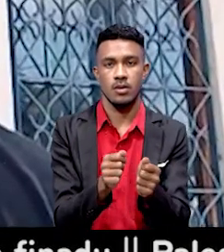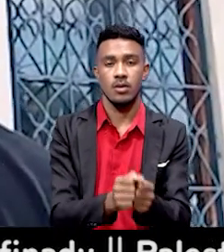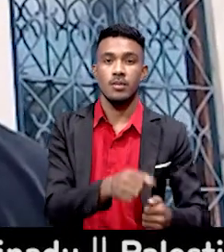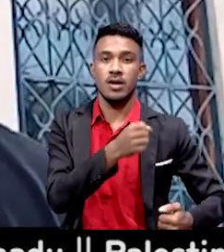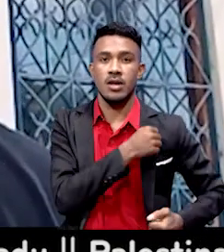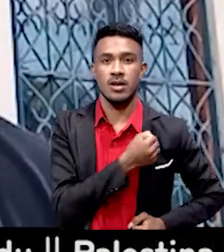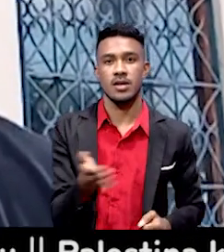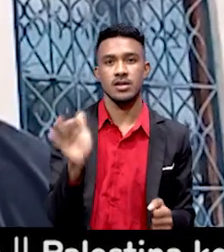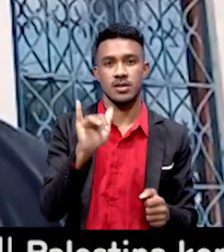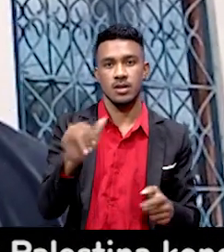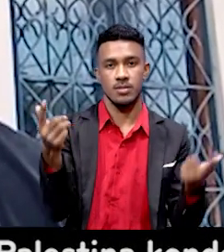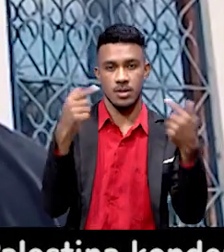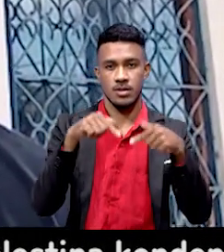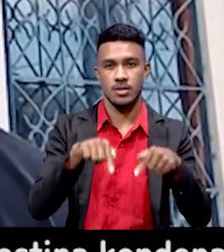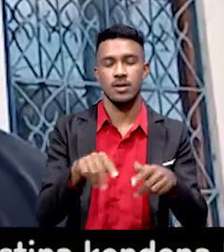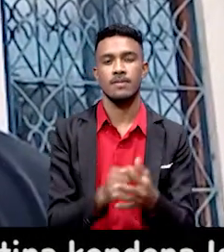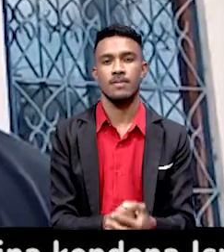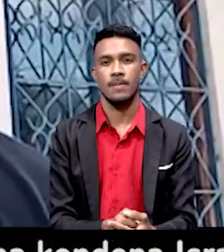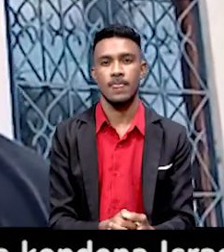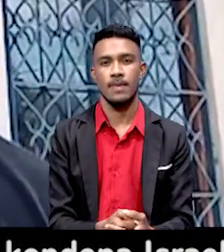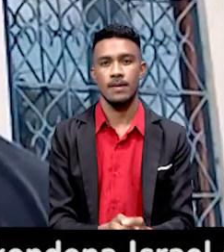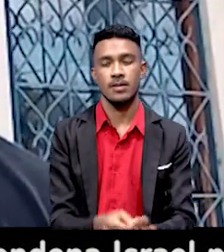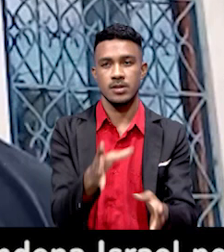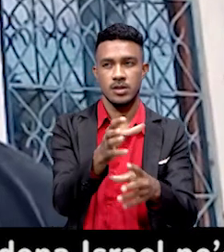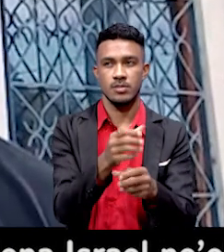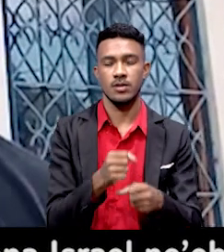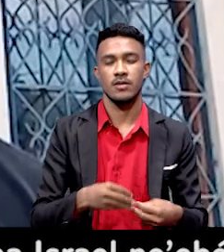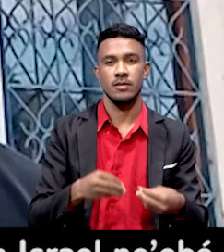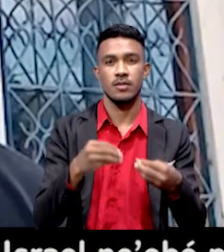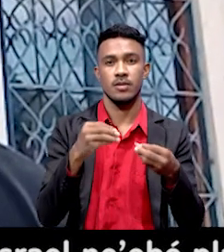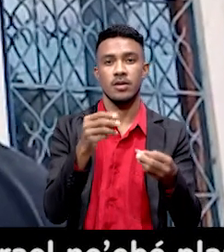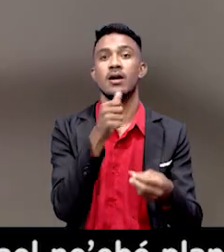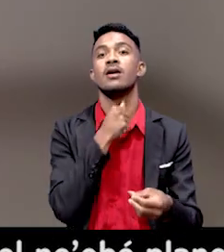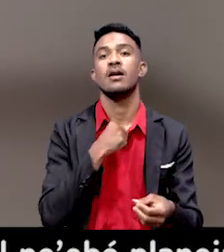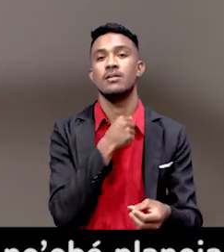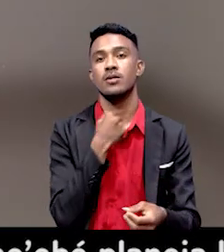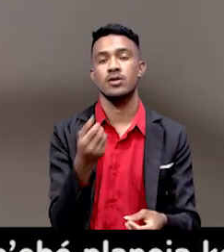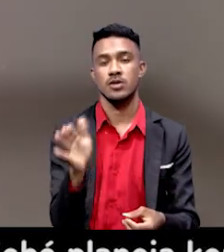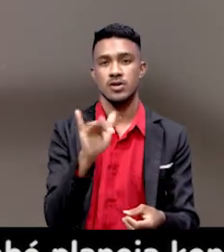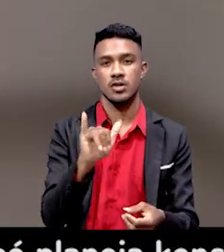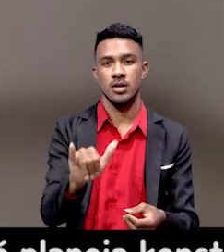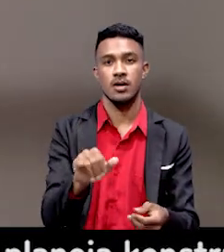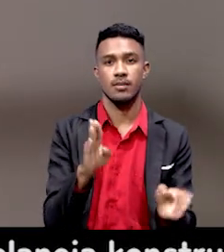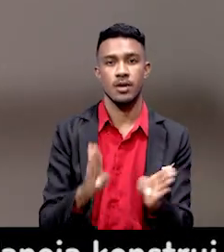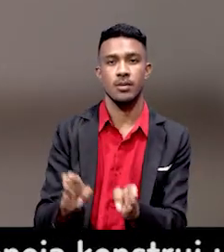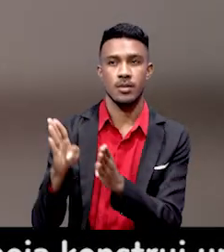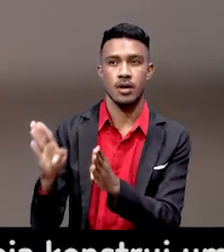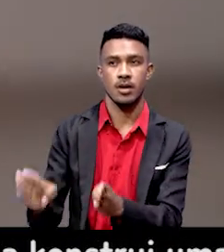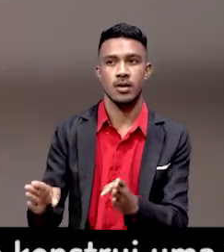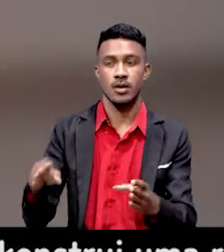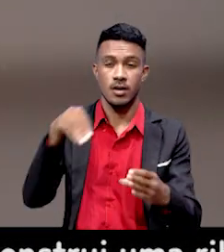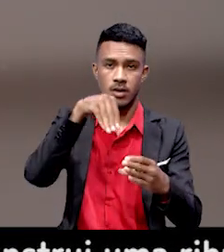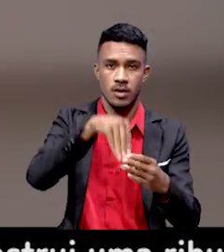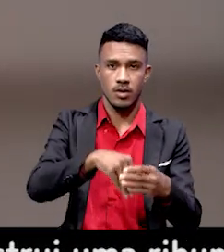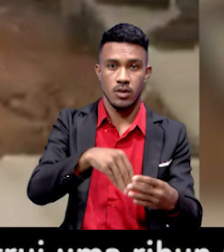Macau. De Simo, e depois entrei a Bambuia Cira, e a cama aí a igreja. Prepara o meu corpo,